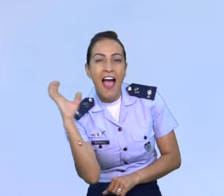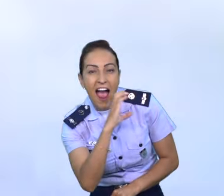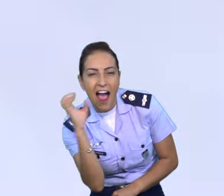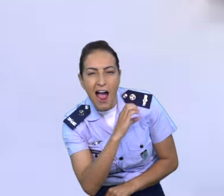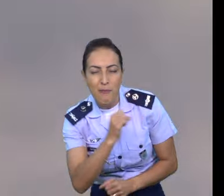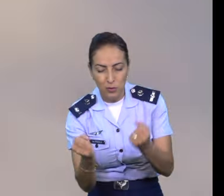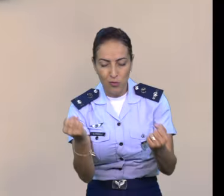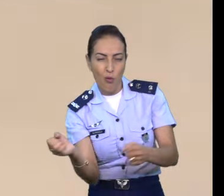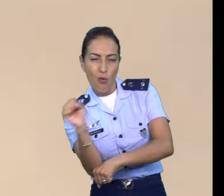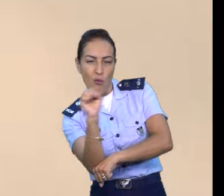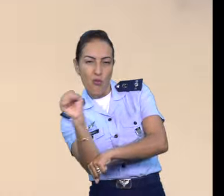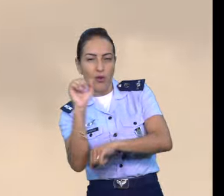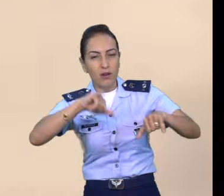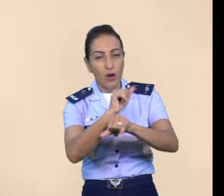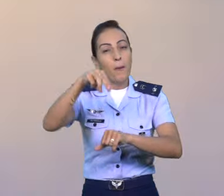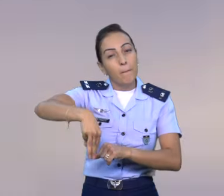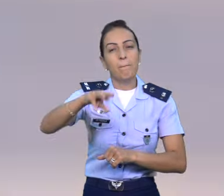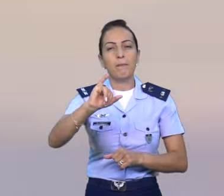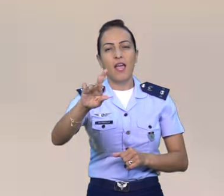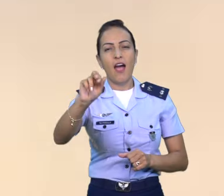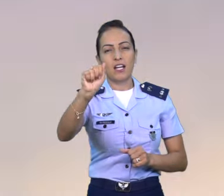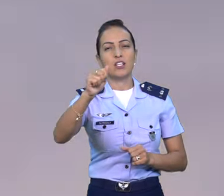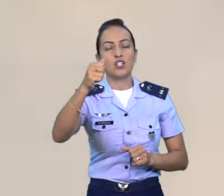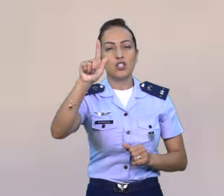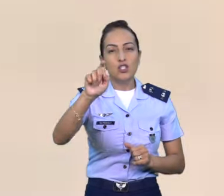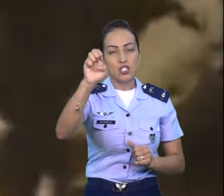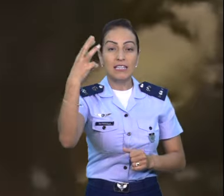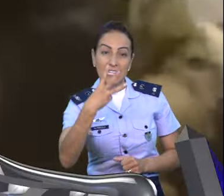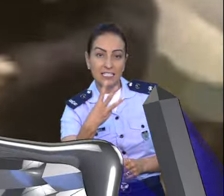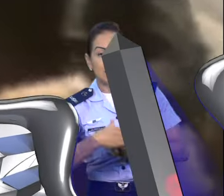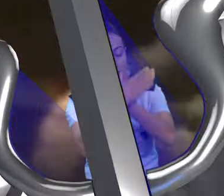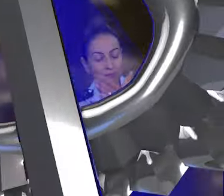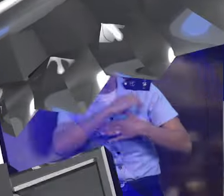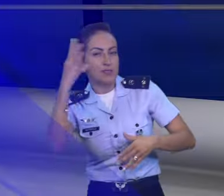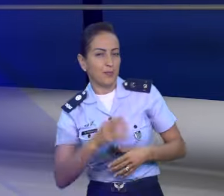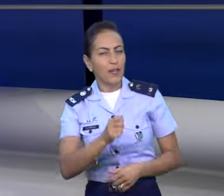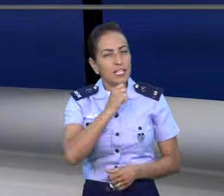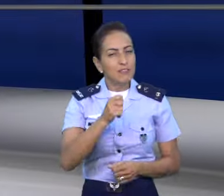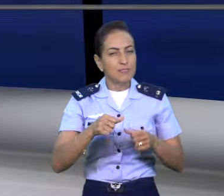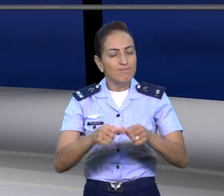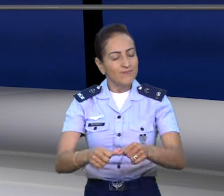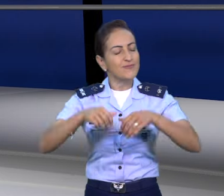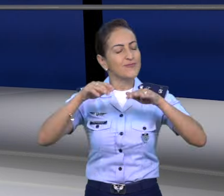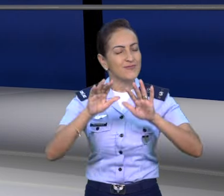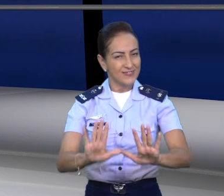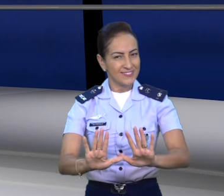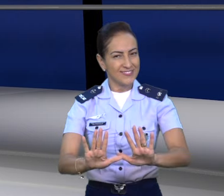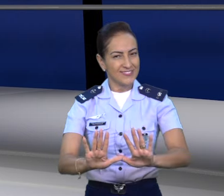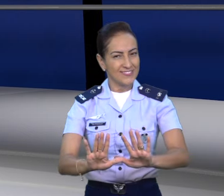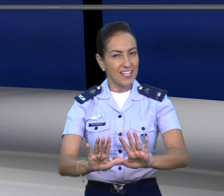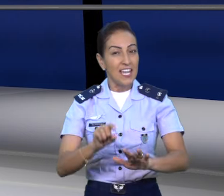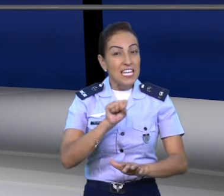relembra grandes feitos do piloto, como voo na aeronave Mirage 3 da Força Aérea Brasileira. Essa edição do Fábio em